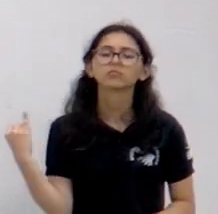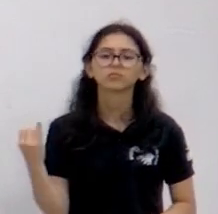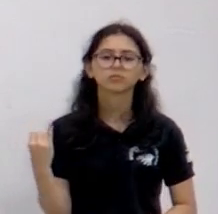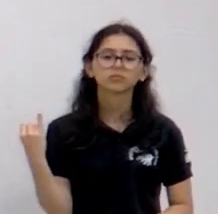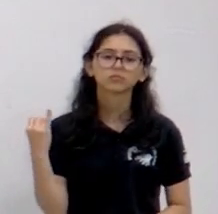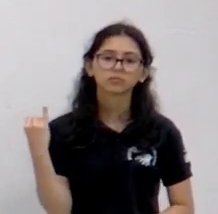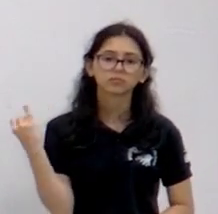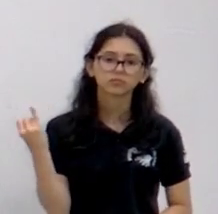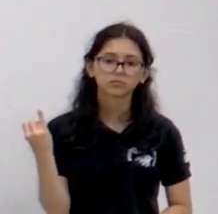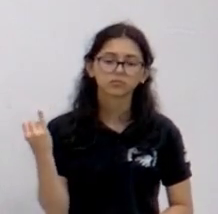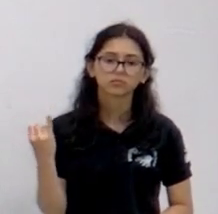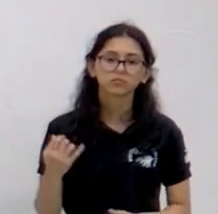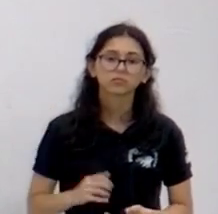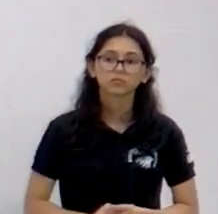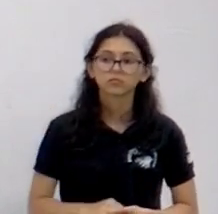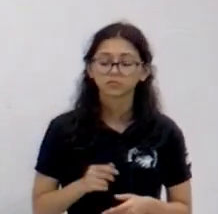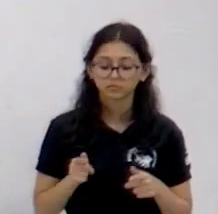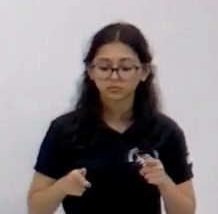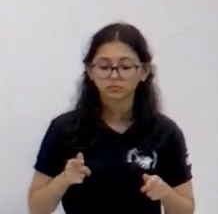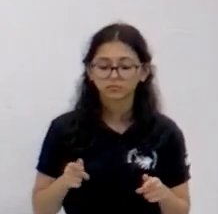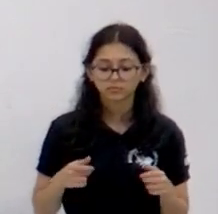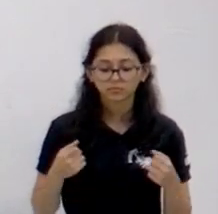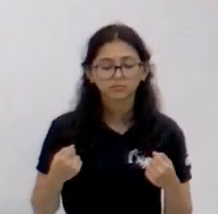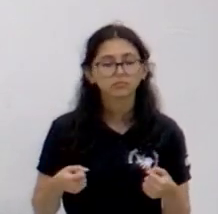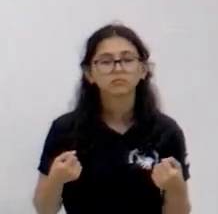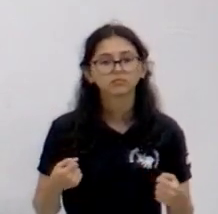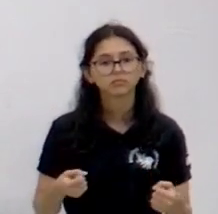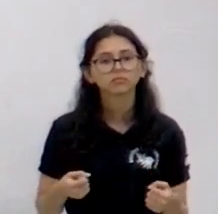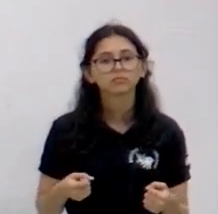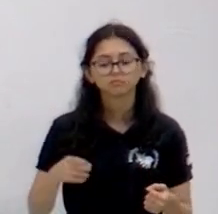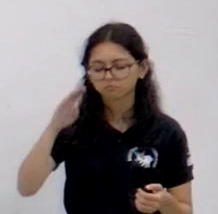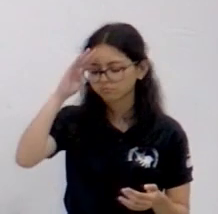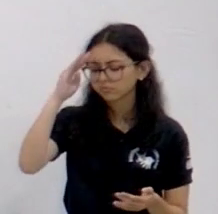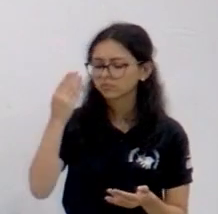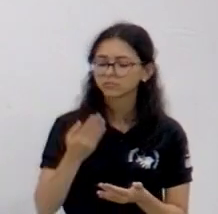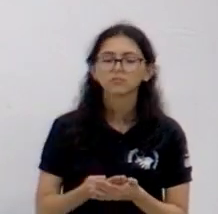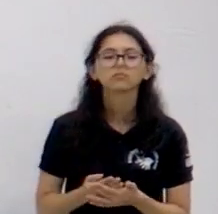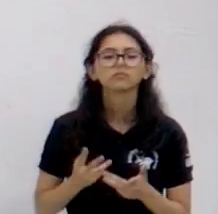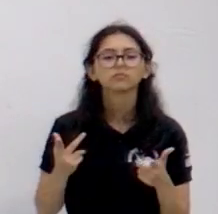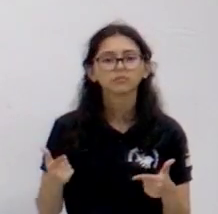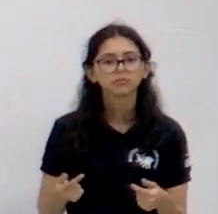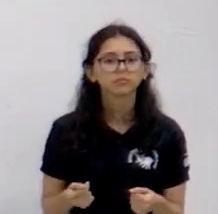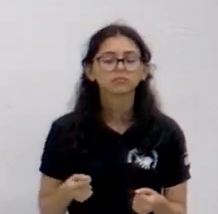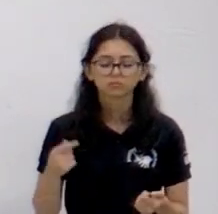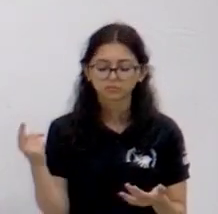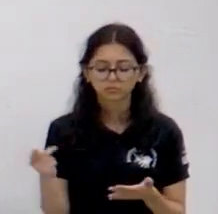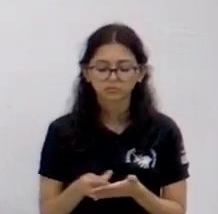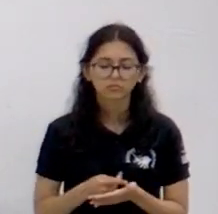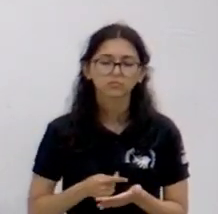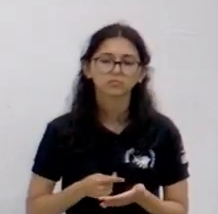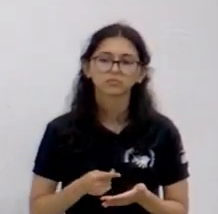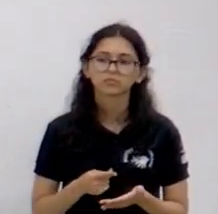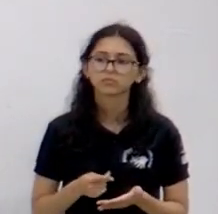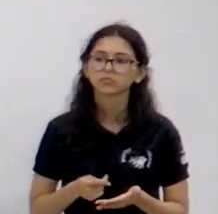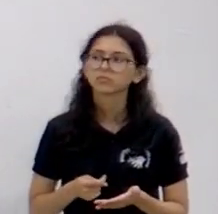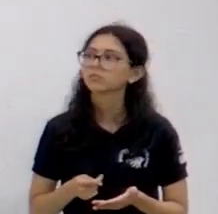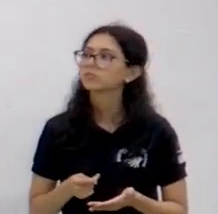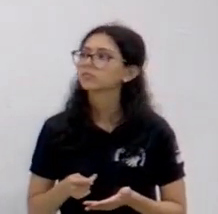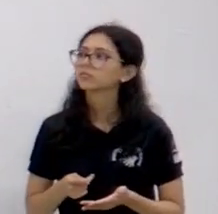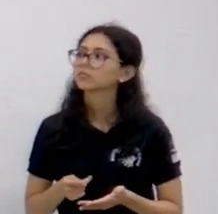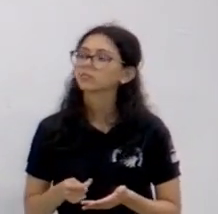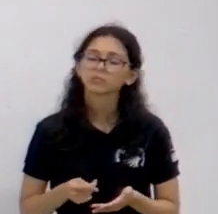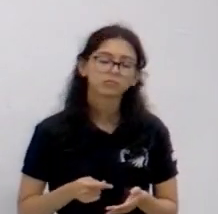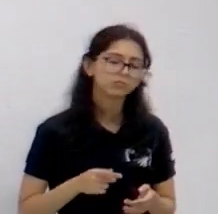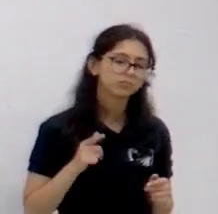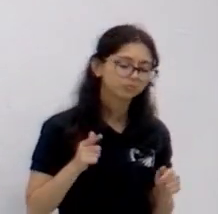precisava confirmar de tudo aquilo que ele havia experimentado. Capítulo 7, versos 1 e 2, diz assim: então Jerubaal, que é Gideão,